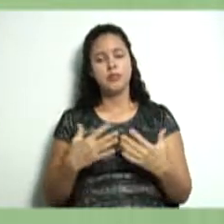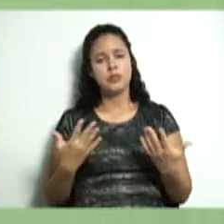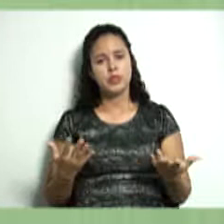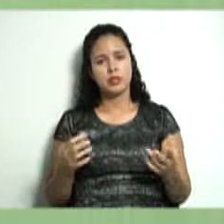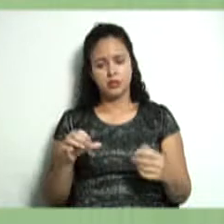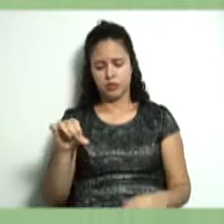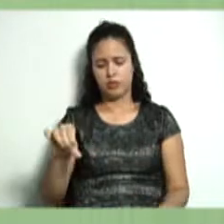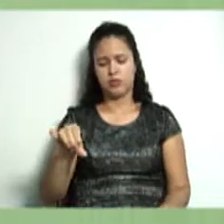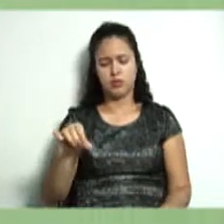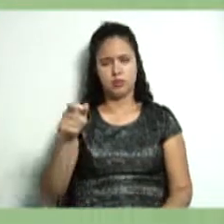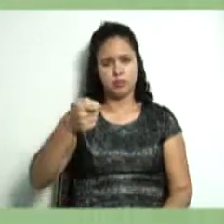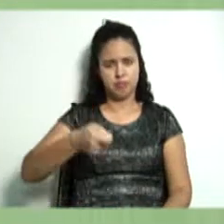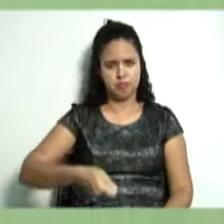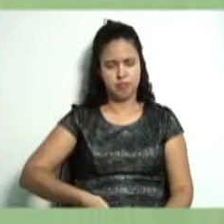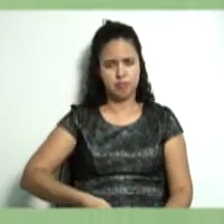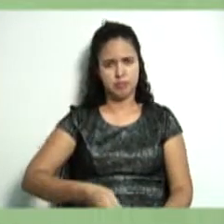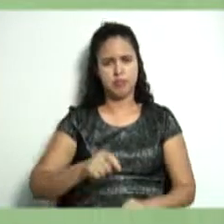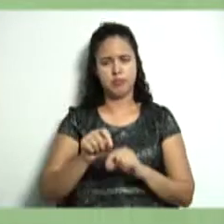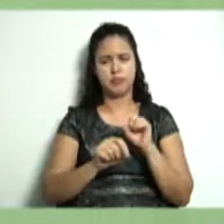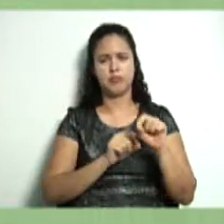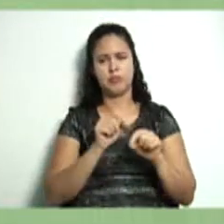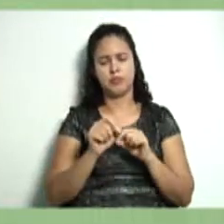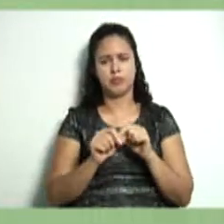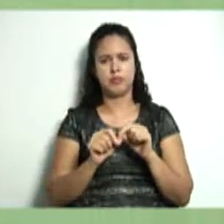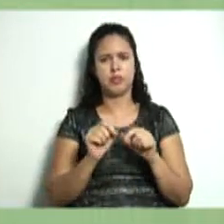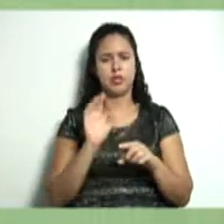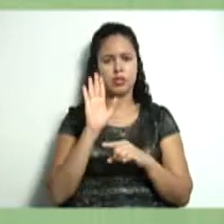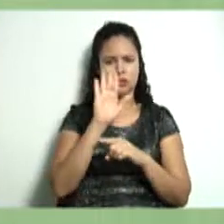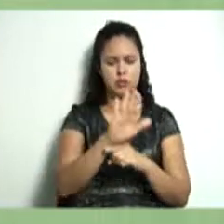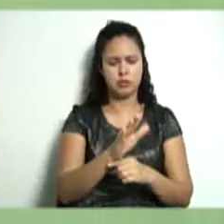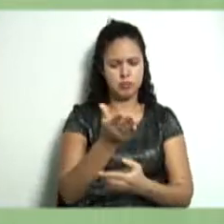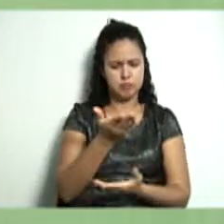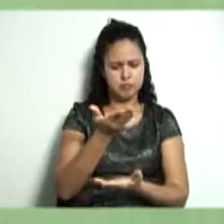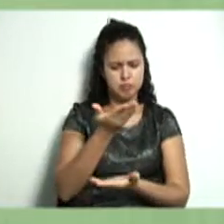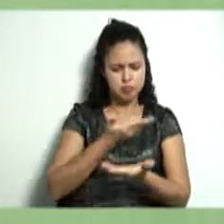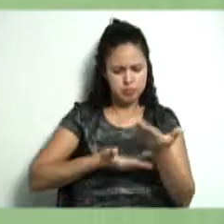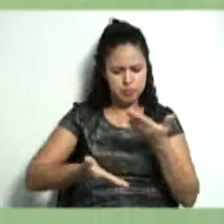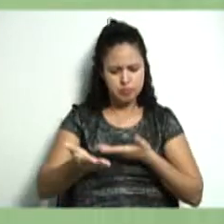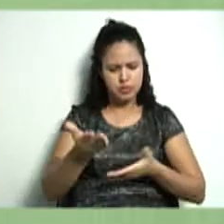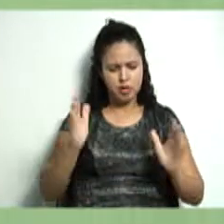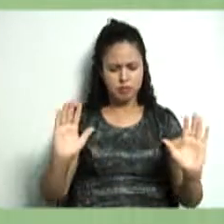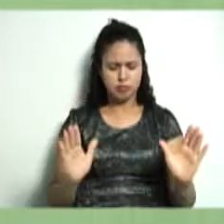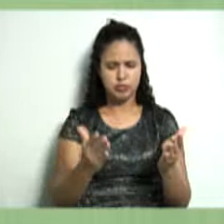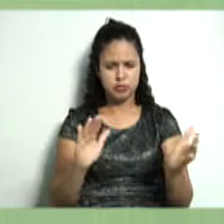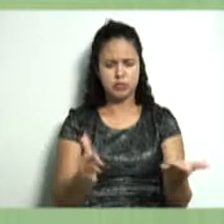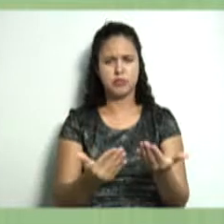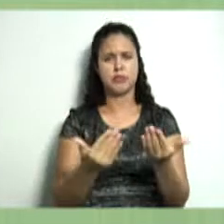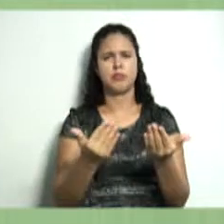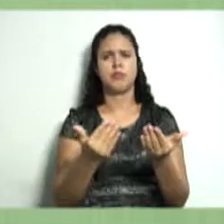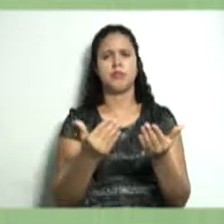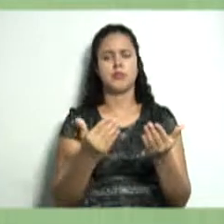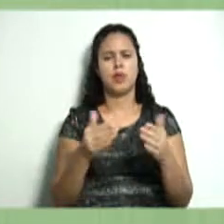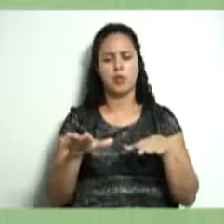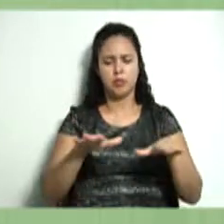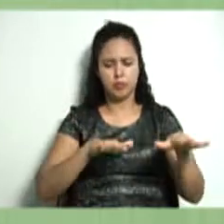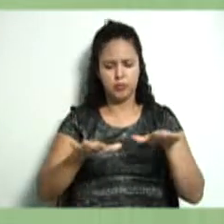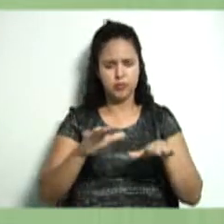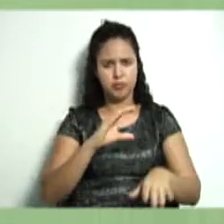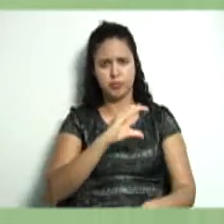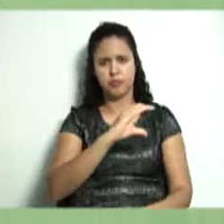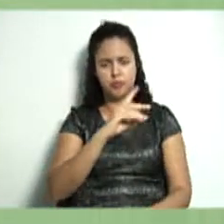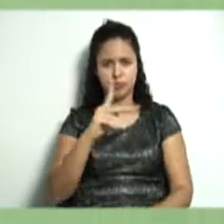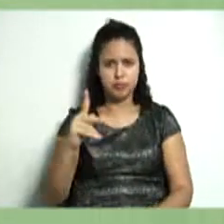A nona obrigação é estimular a integração da cooperativa com o movimento